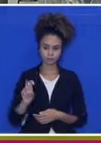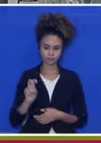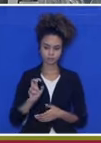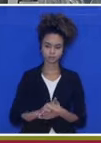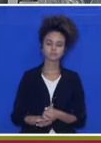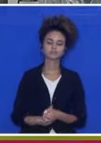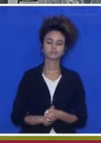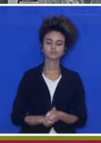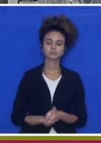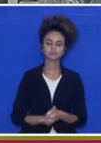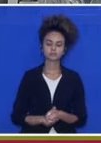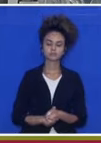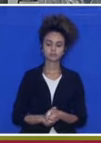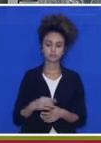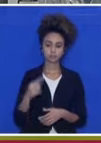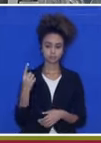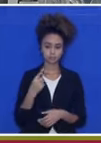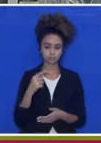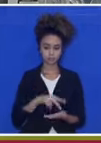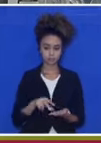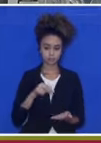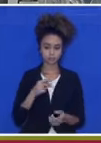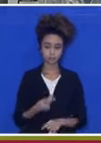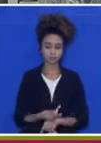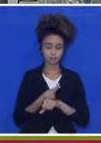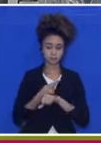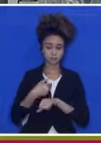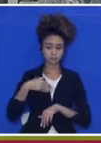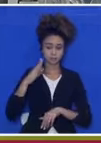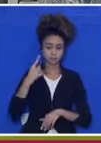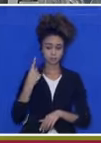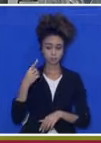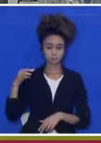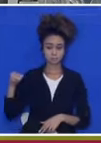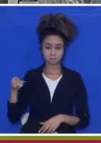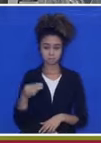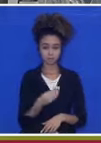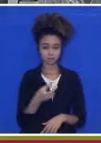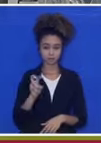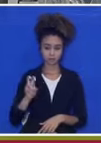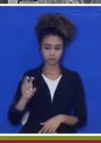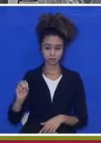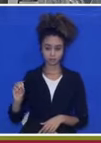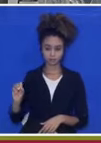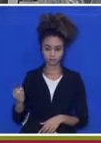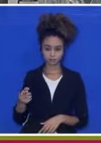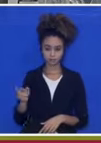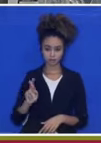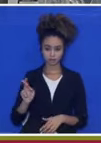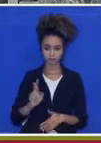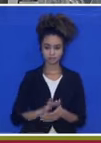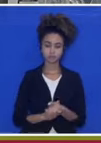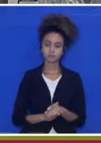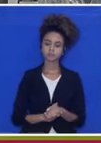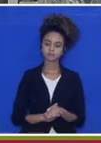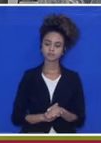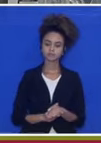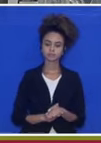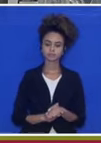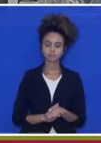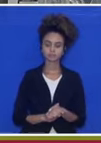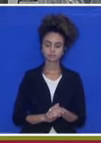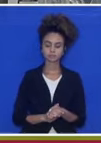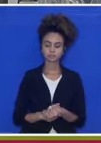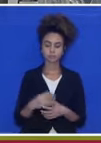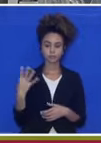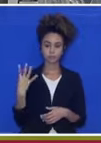45. No primeiro sorteio, o prêmio de mais de R$ 1.500.000 na faixa principal. No segundo sorteio, na faixa principal, o